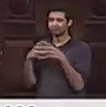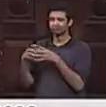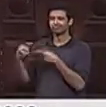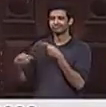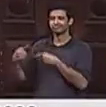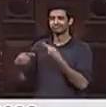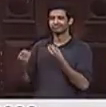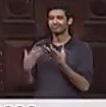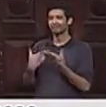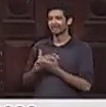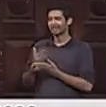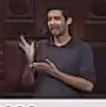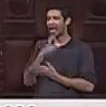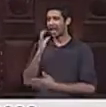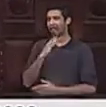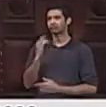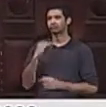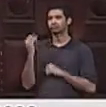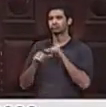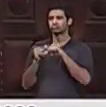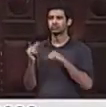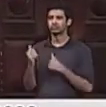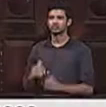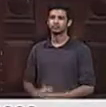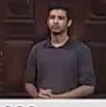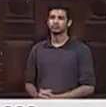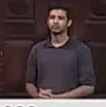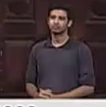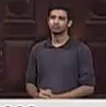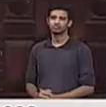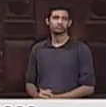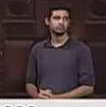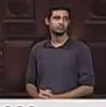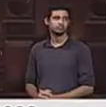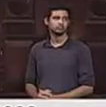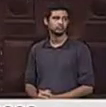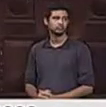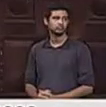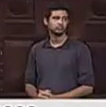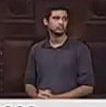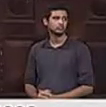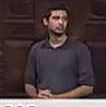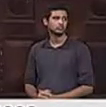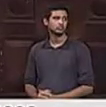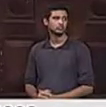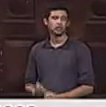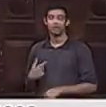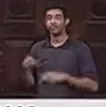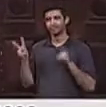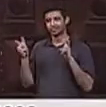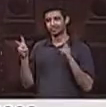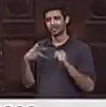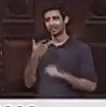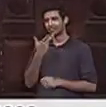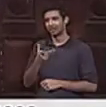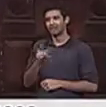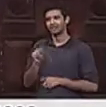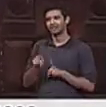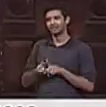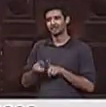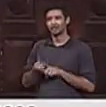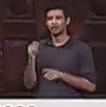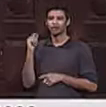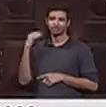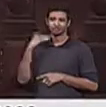não é sustentável como política pública. De toda forma, o que eu quero mesmo aqui enfrentar é o tema da audiência pública. Hoje fizemos uma